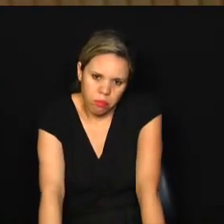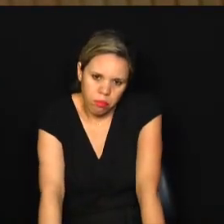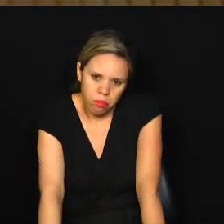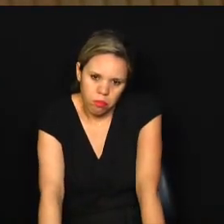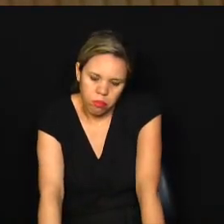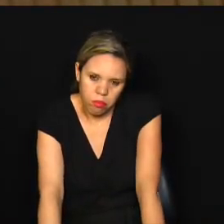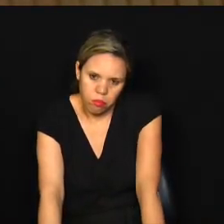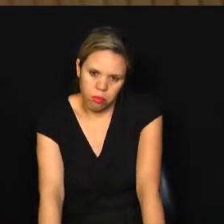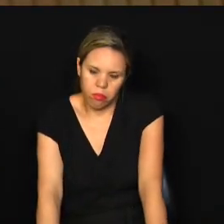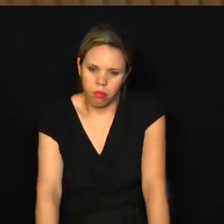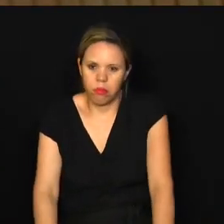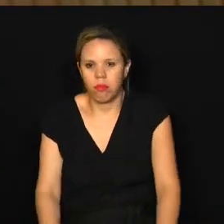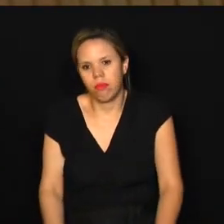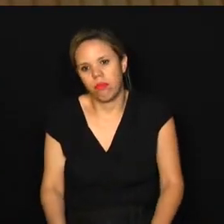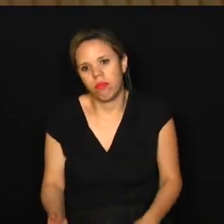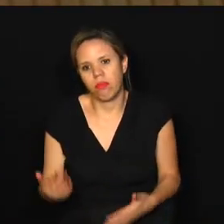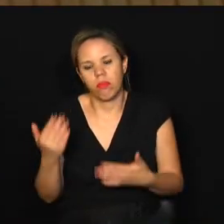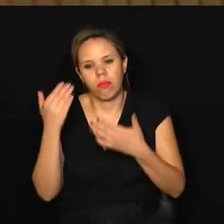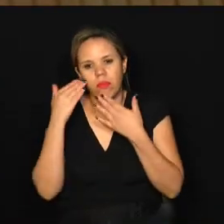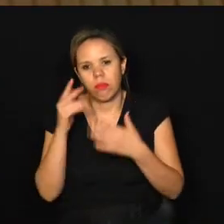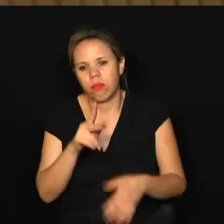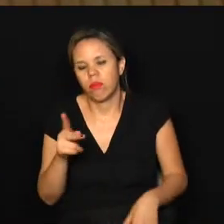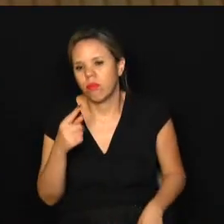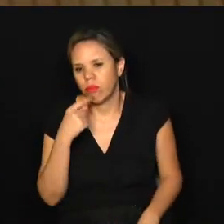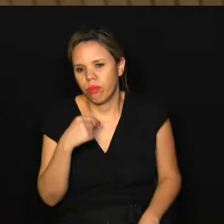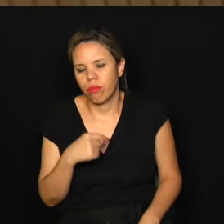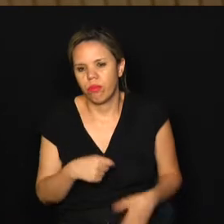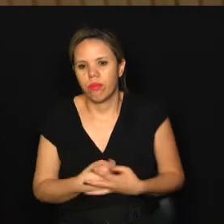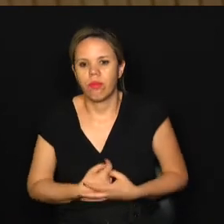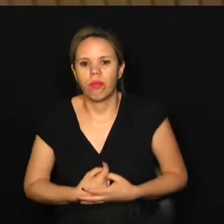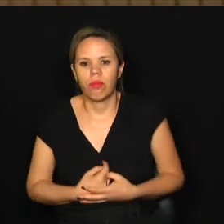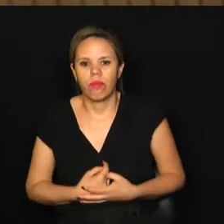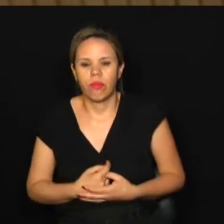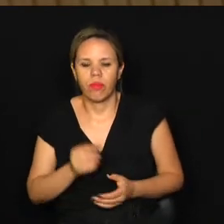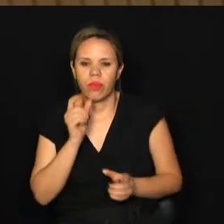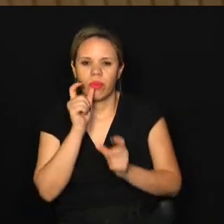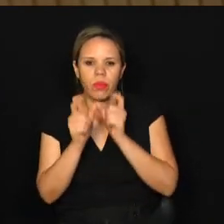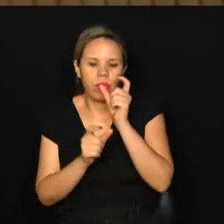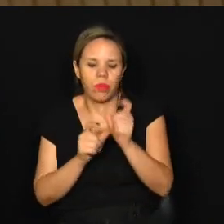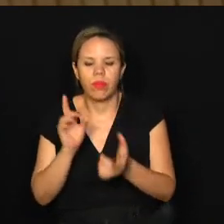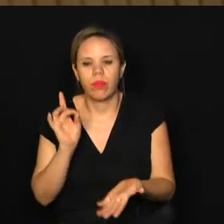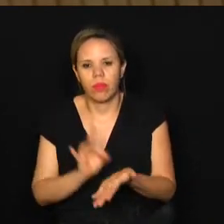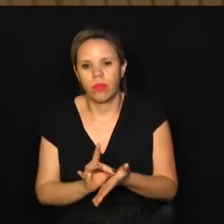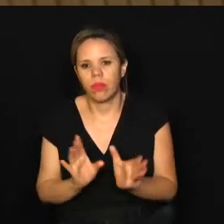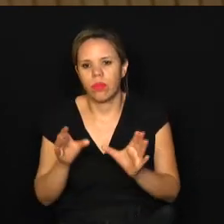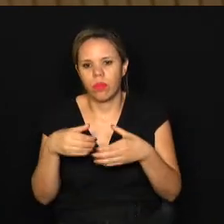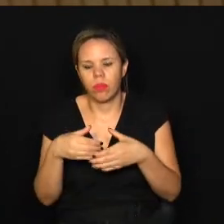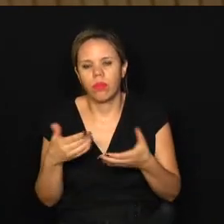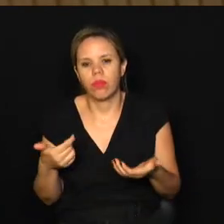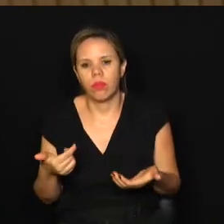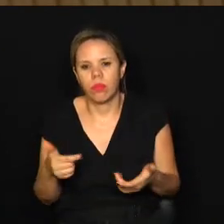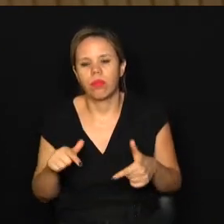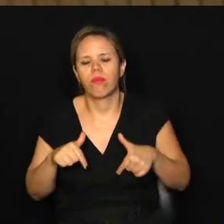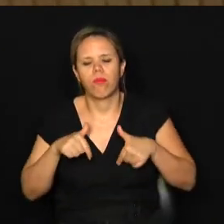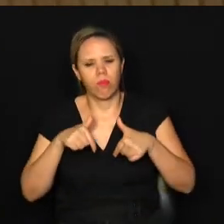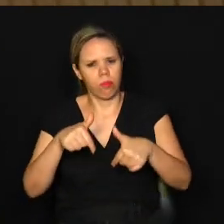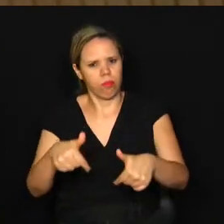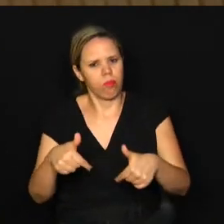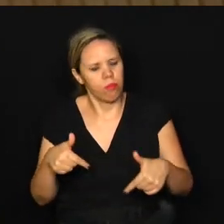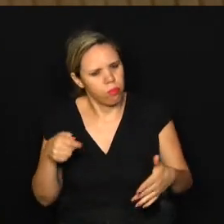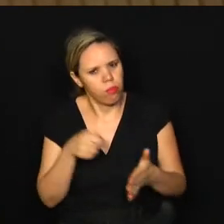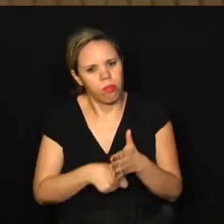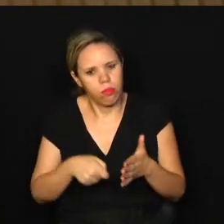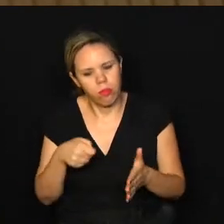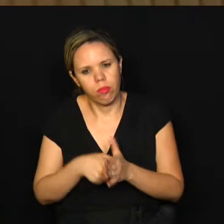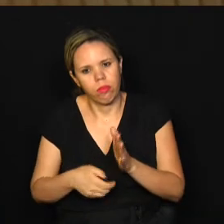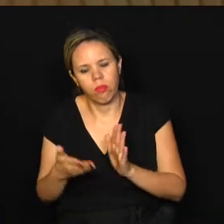Bom, primeiro, obrigado ao professor Alberto pelas palavras. Realmente a equipe se engajou e o senhor usou